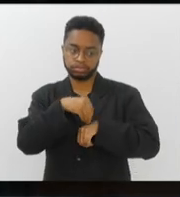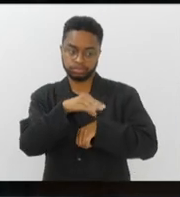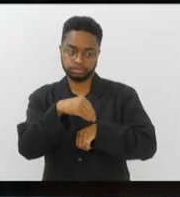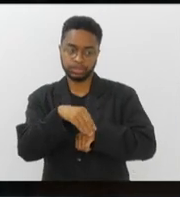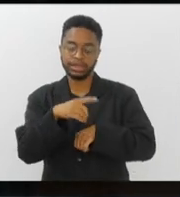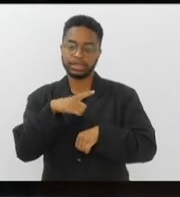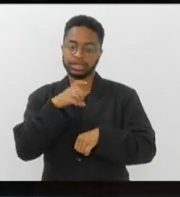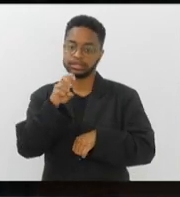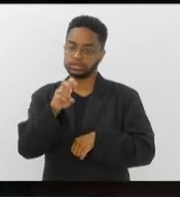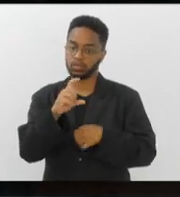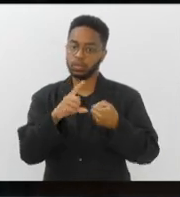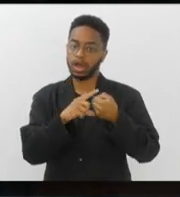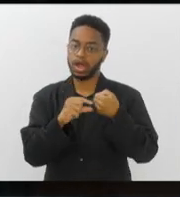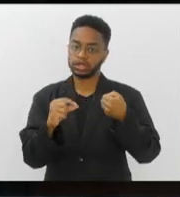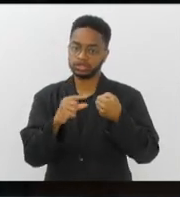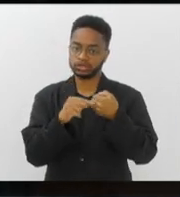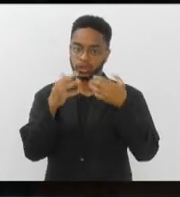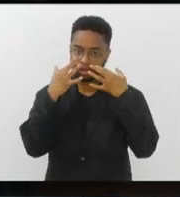5 artigos